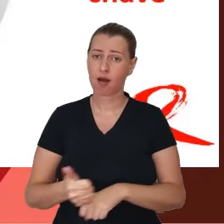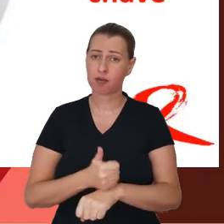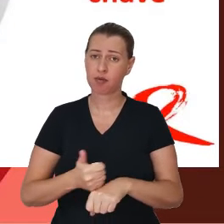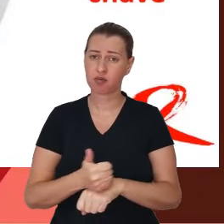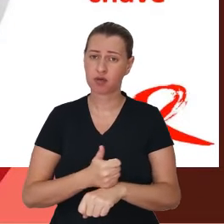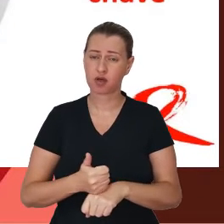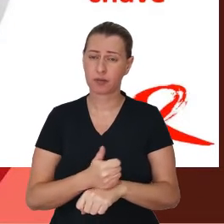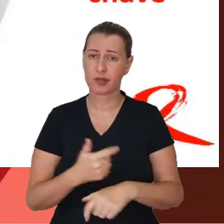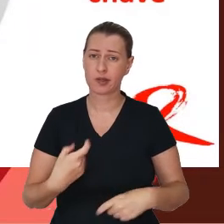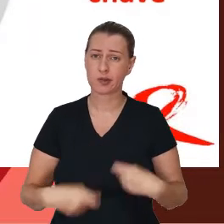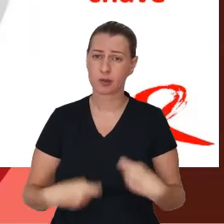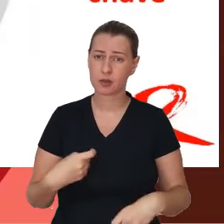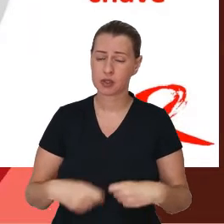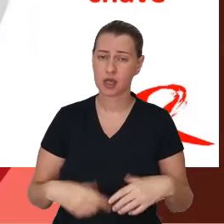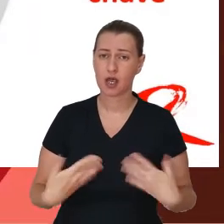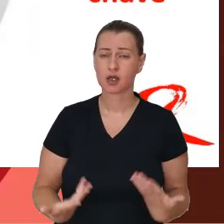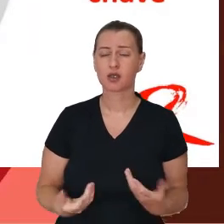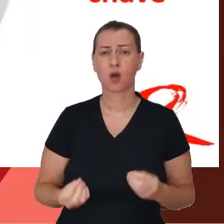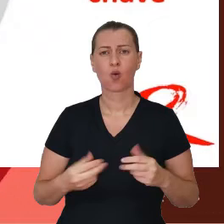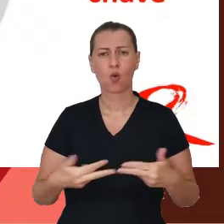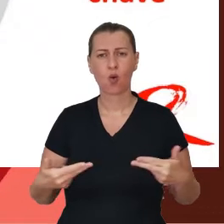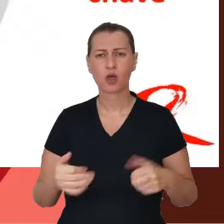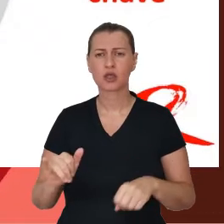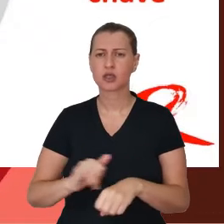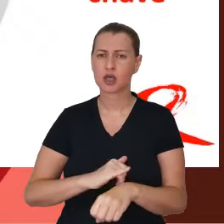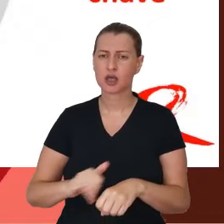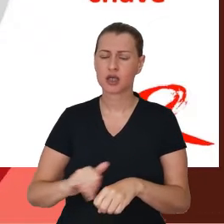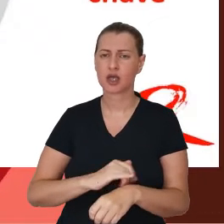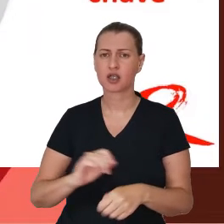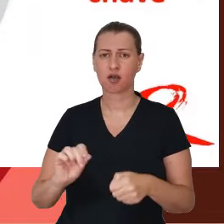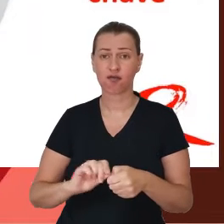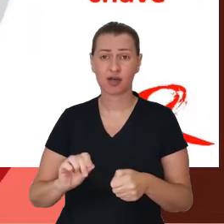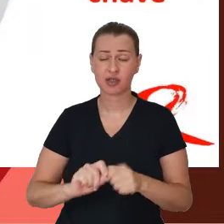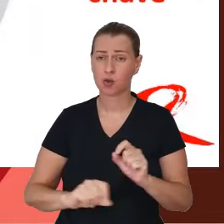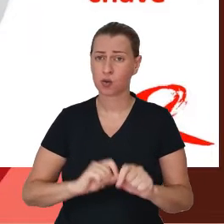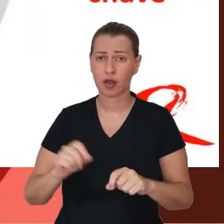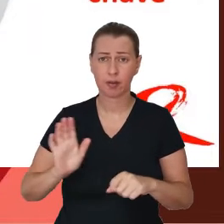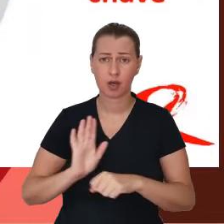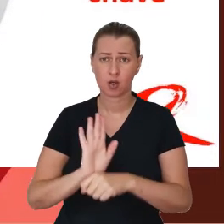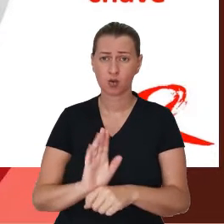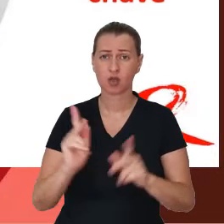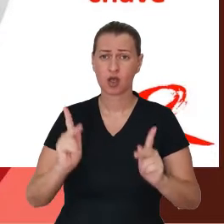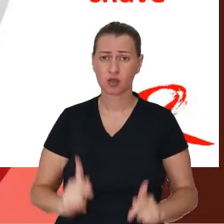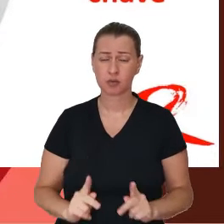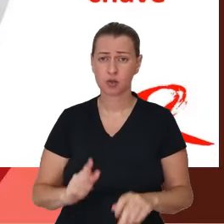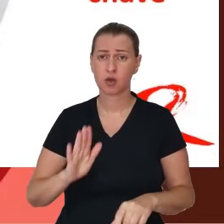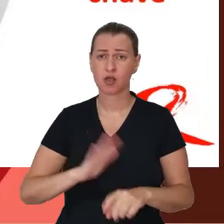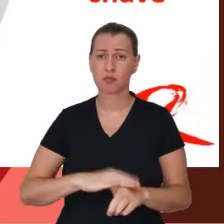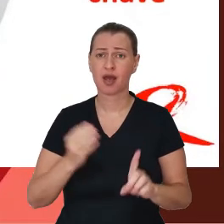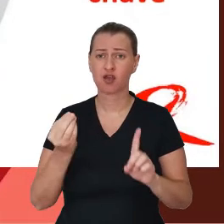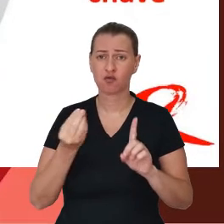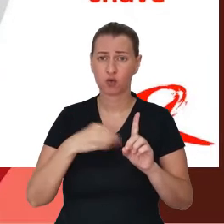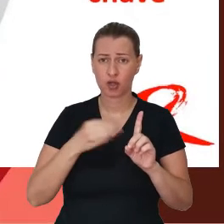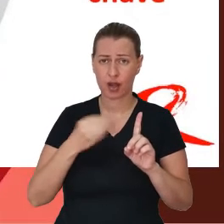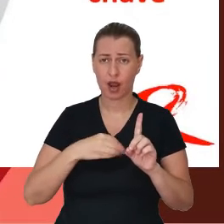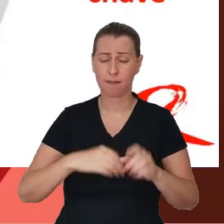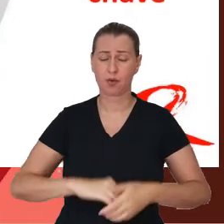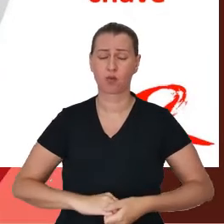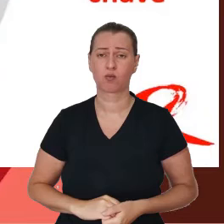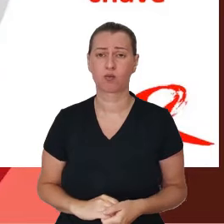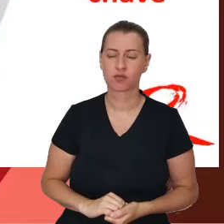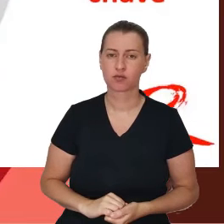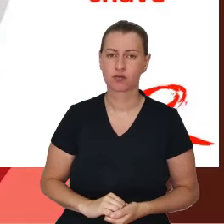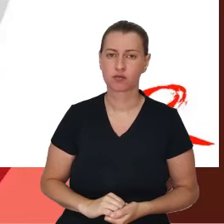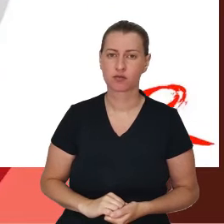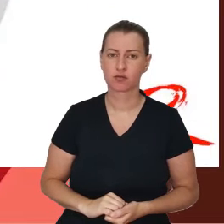são importantes ainda para a gente estar conseguindo contemplar, principalmente a população que está mais vulnerável.